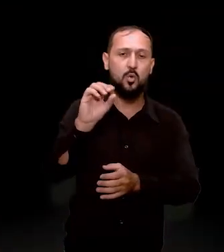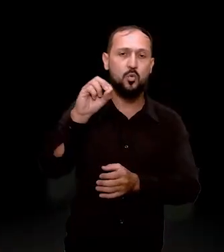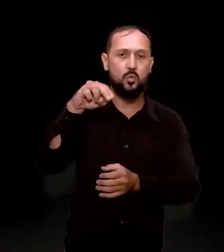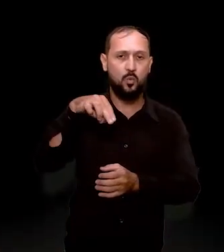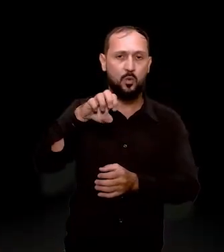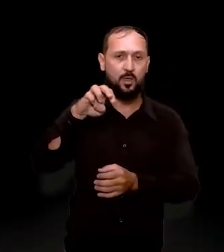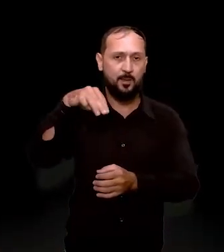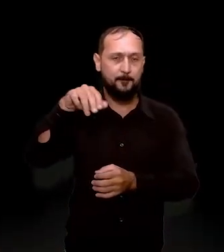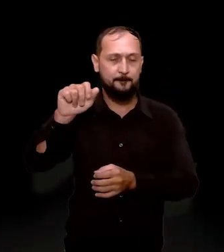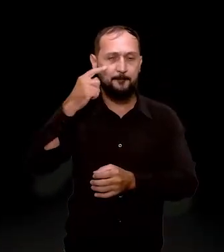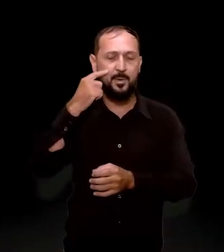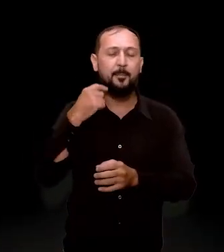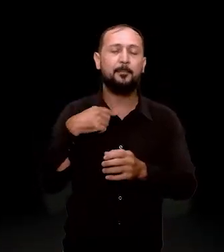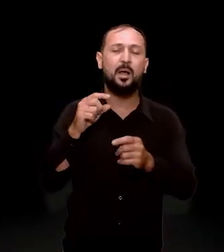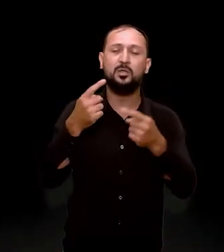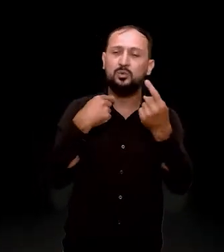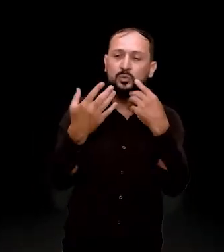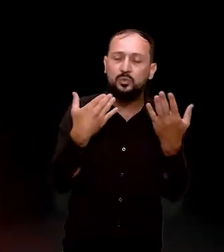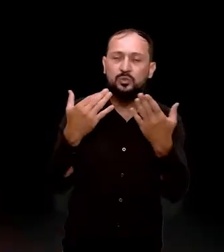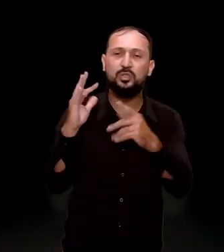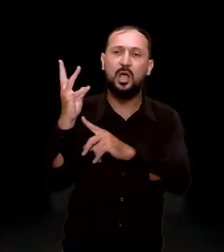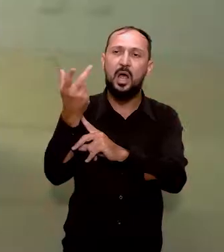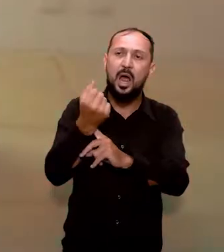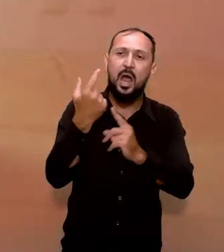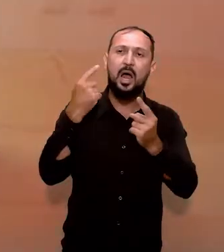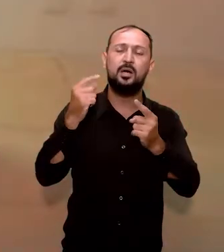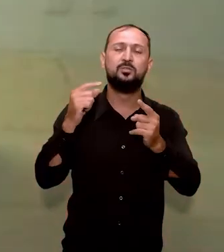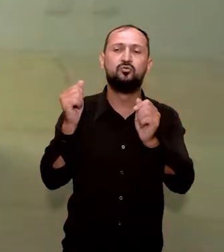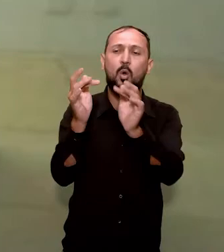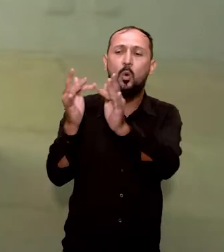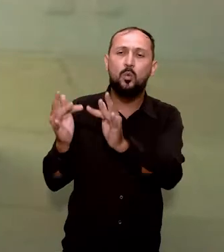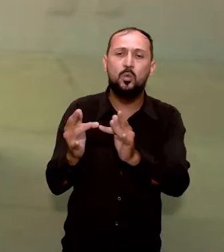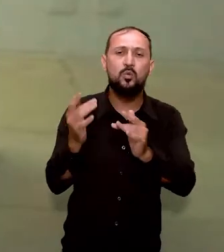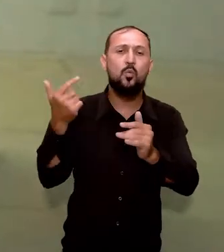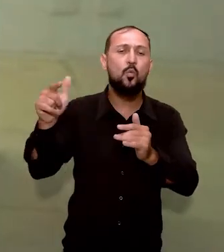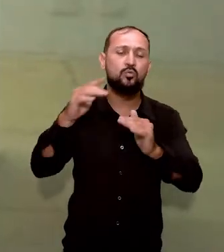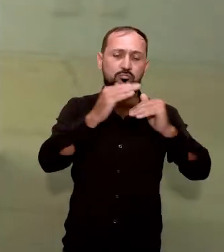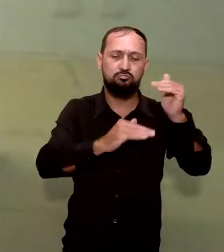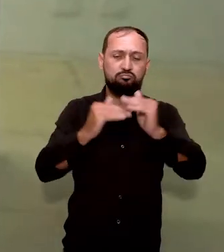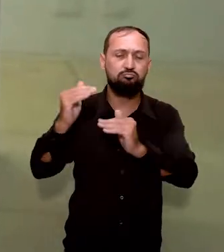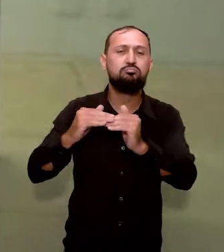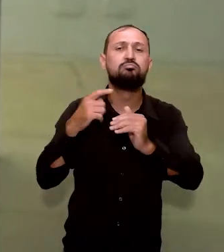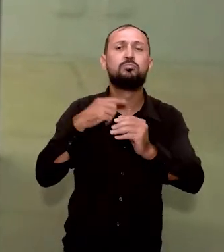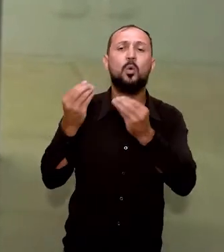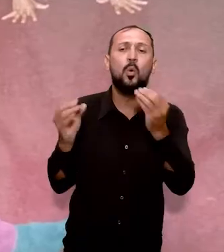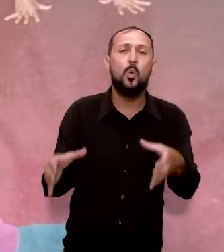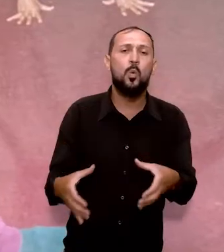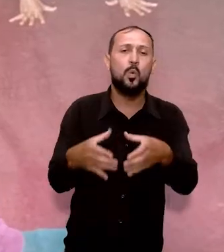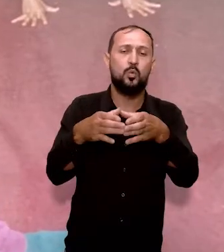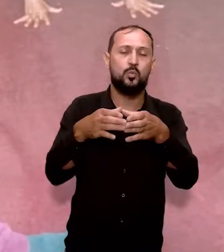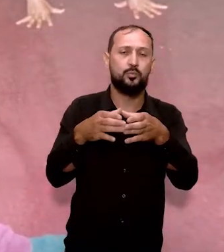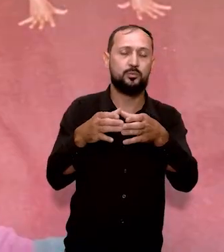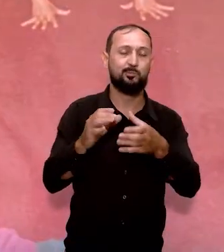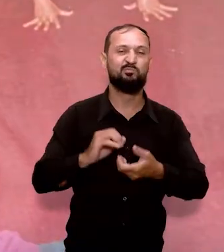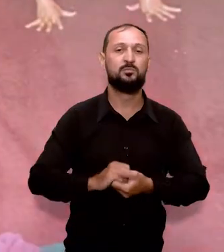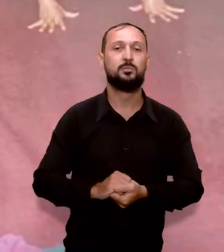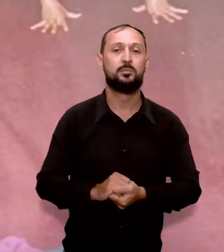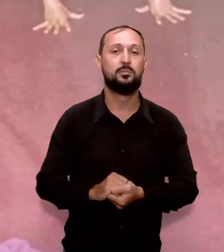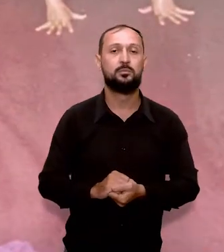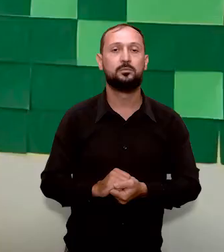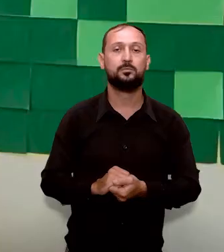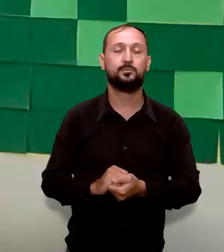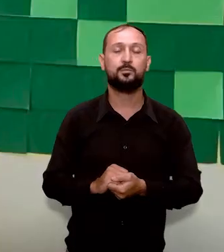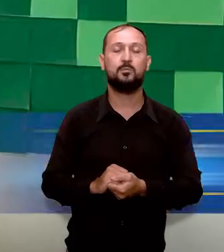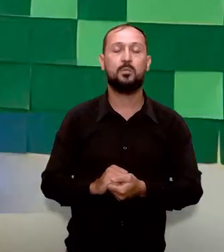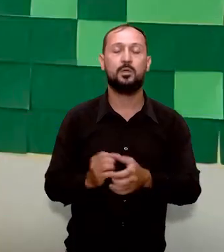discutir arte, promovendo a interação com outros artistas no sentido de trabalharem em processos coletivos.